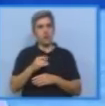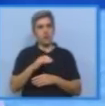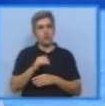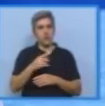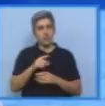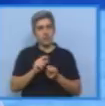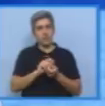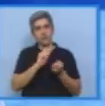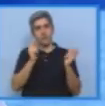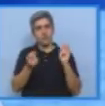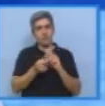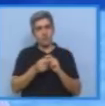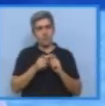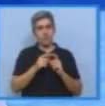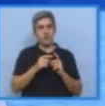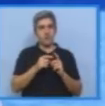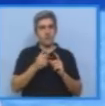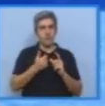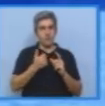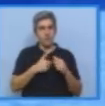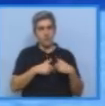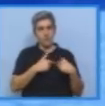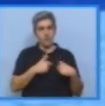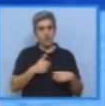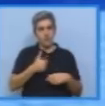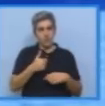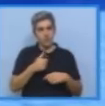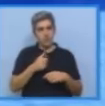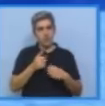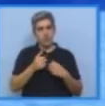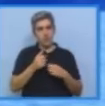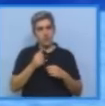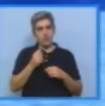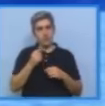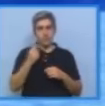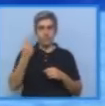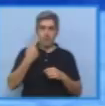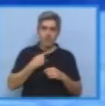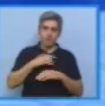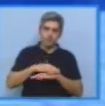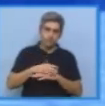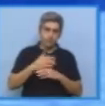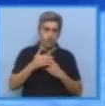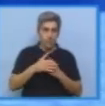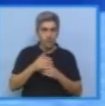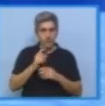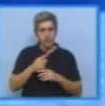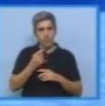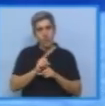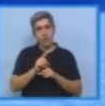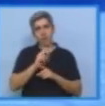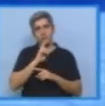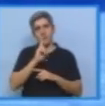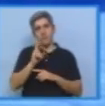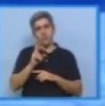viragem. O princípio das coisas é bom, é bondoso, é ordenado. não é? E, portanto, isto aqui, de algum modo, é uma resposta